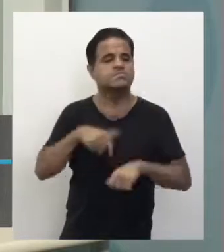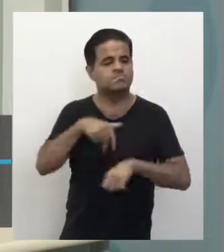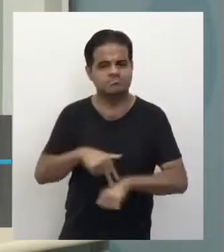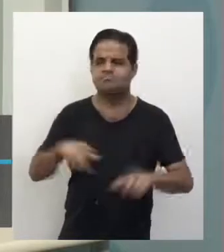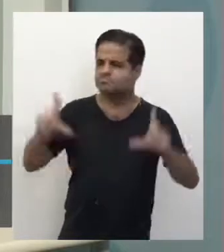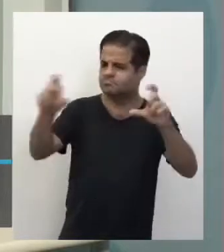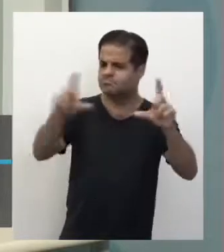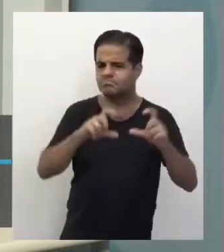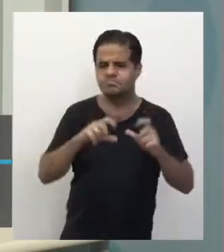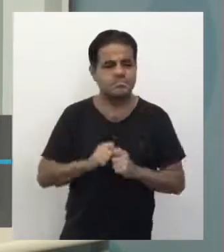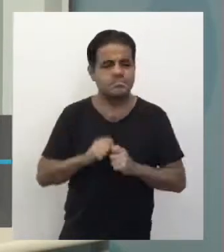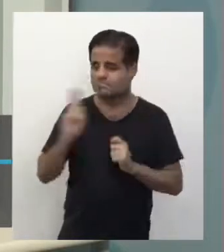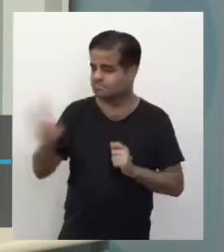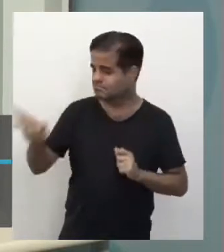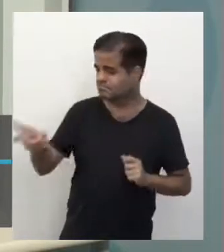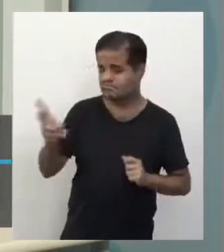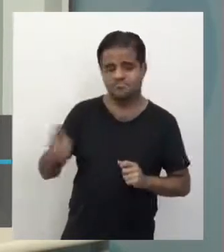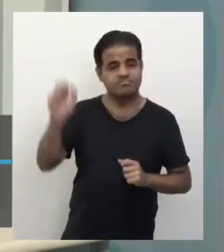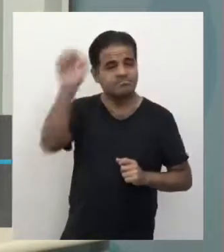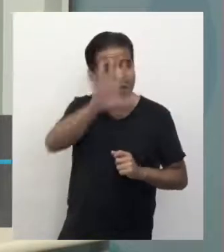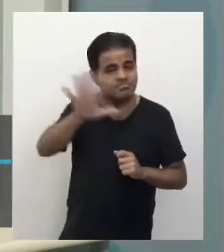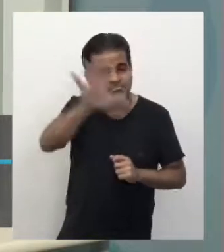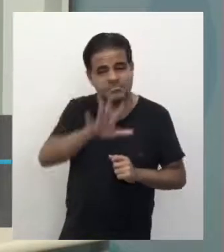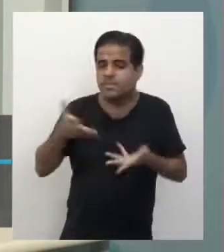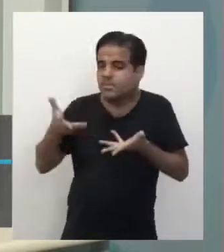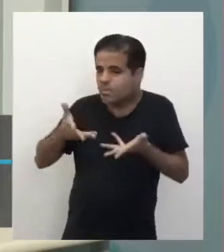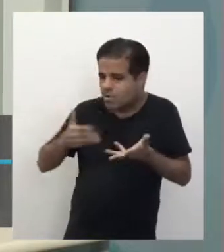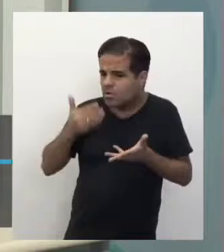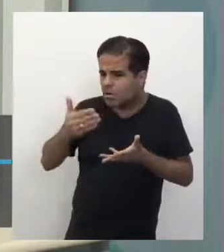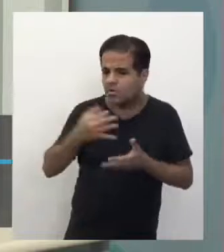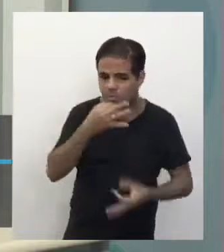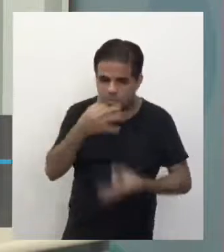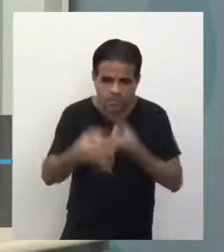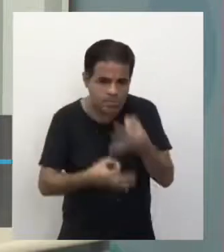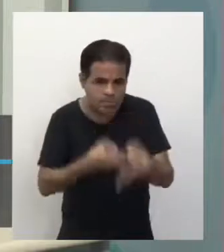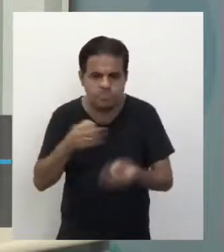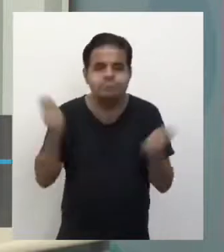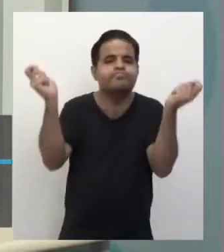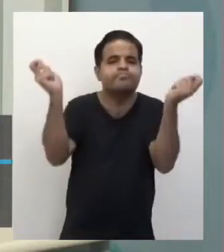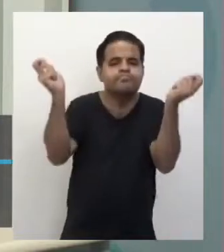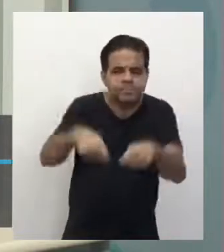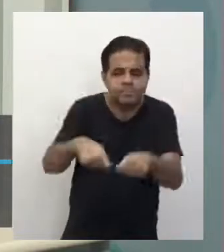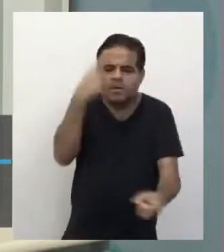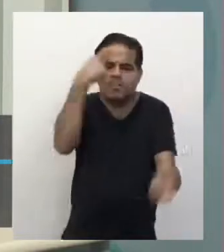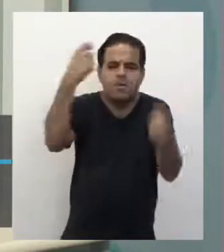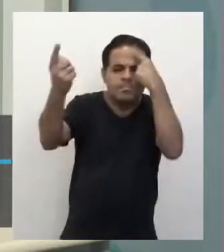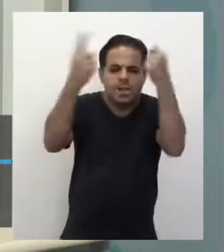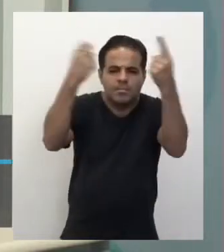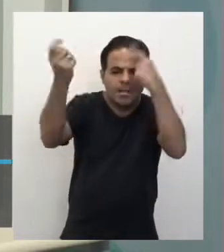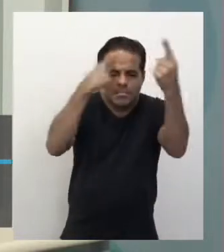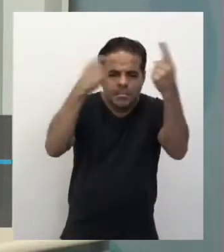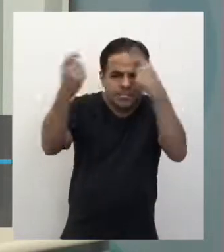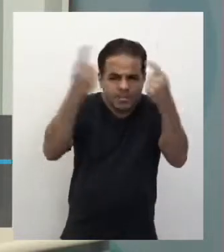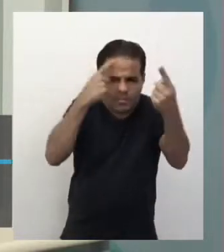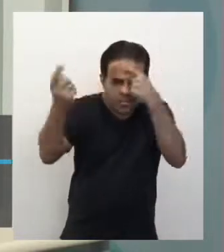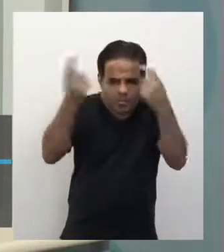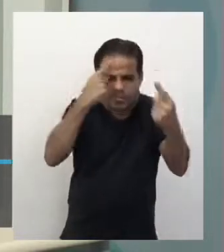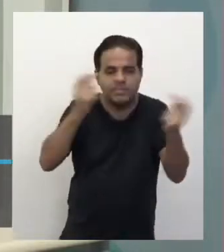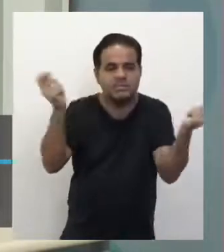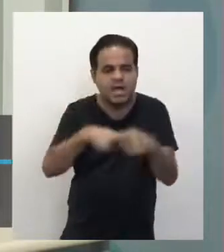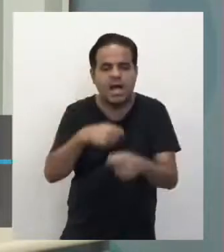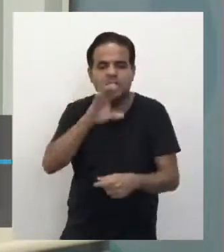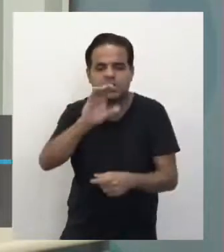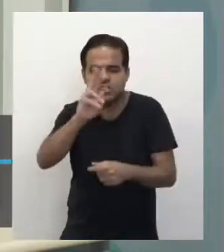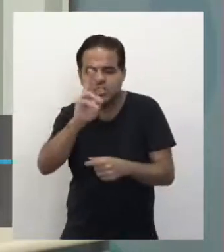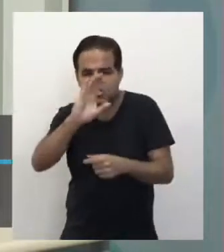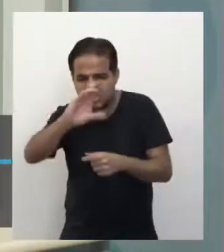foto, fizeram meme daquela mesma imagem. Agora eu quero que você comente possíveis ideias ou memes ou charge que